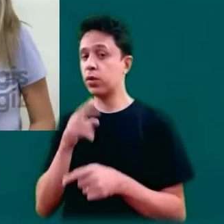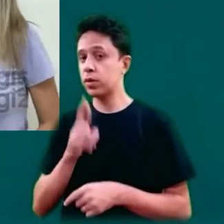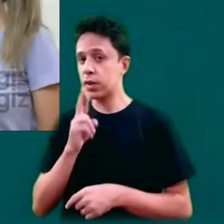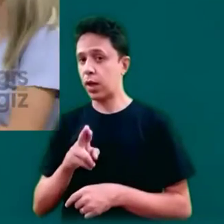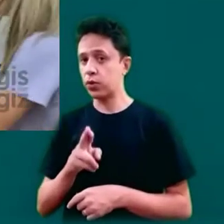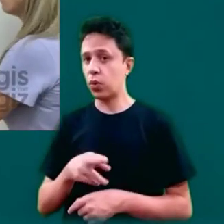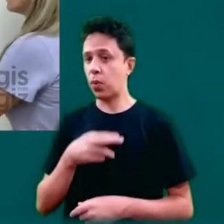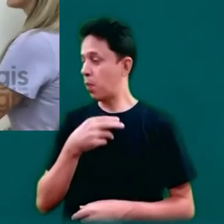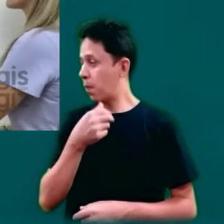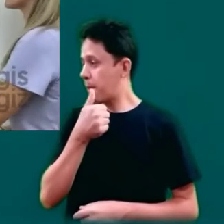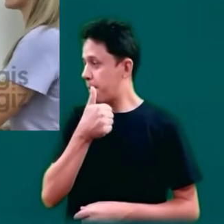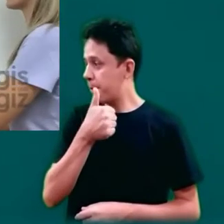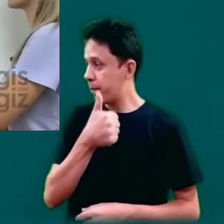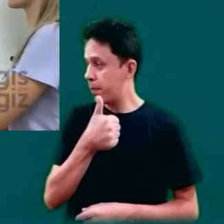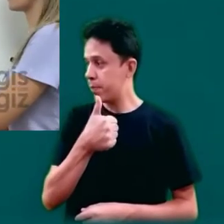multiplicação deu